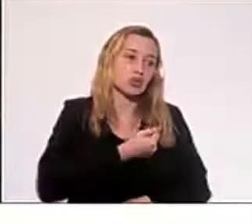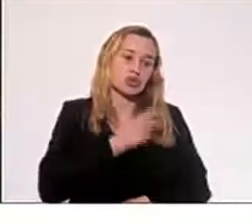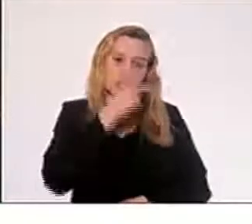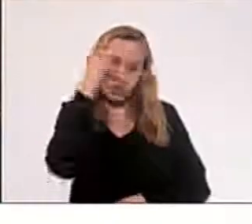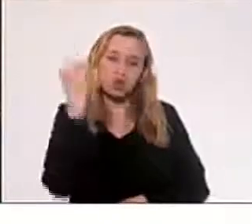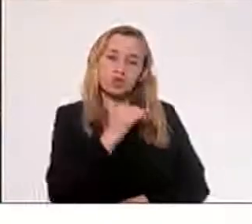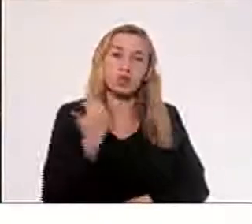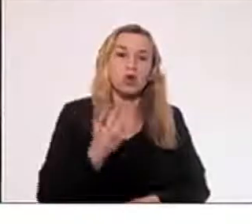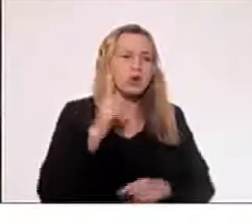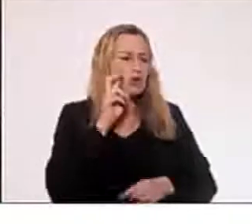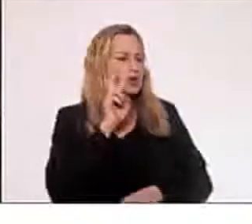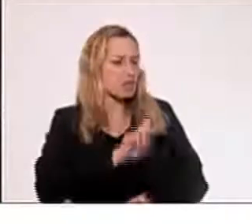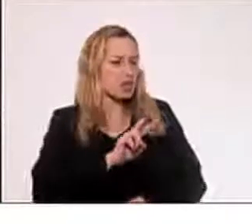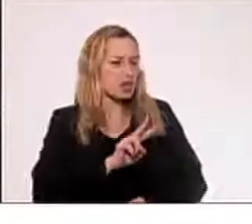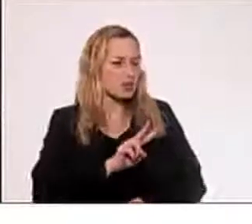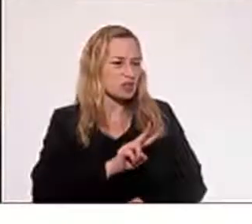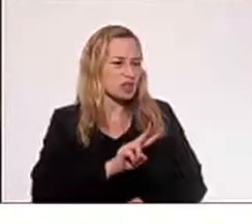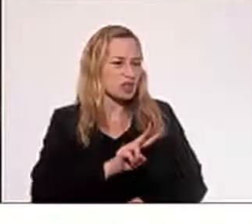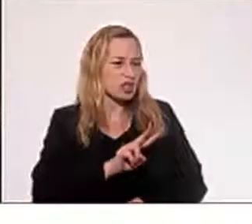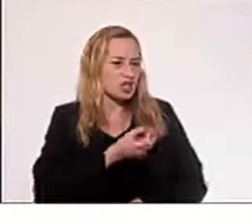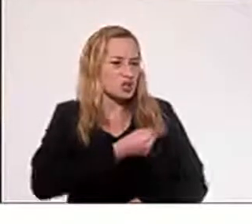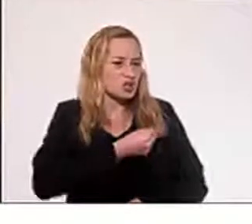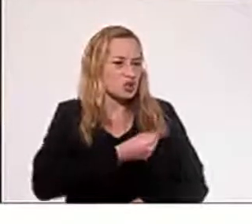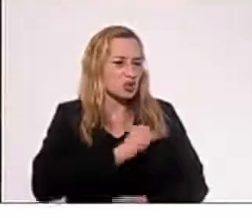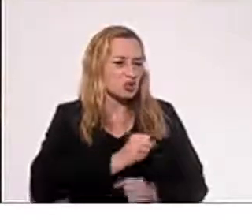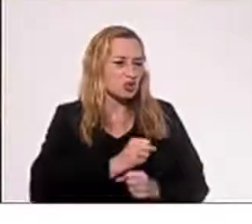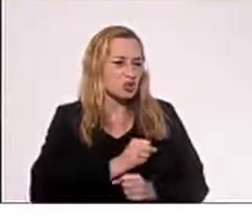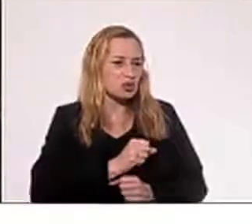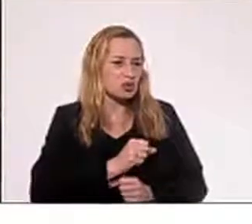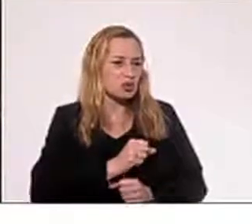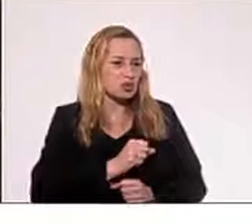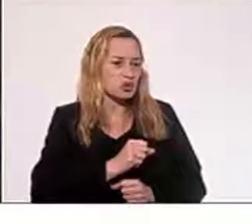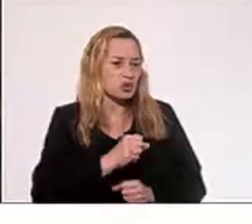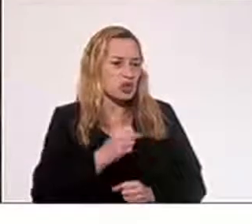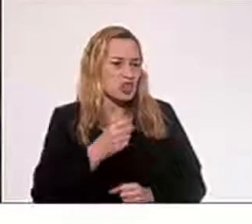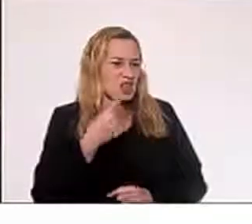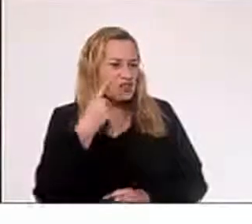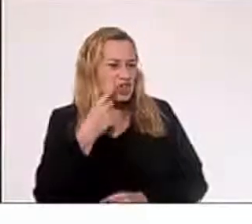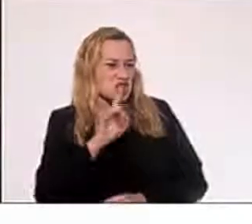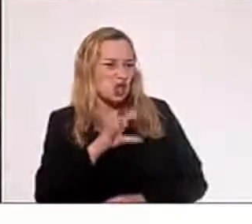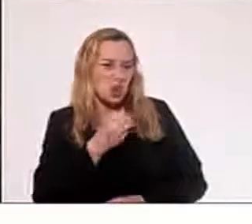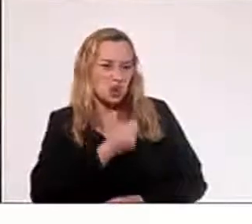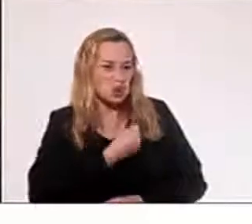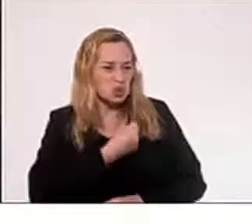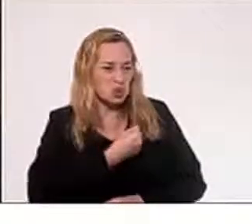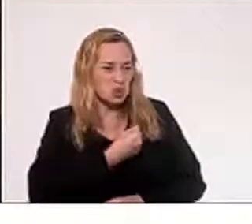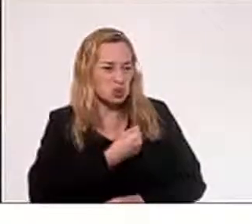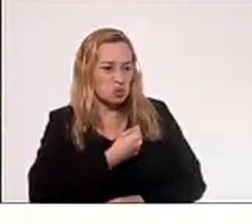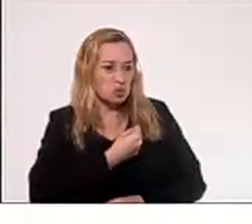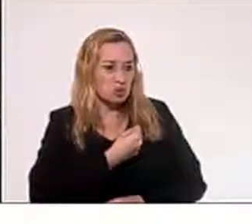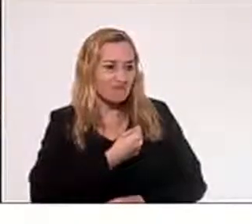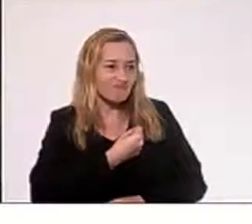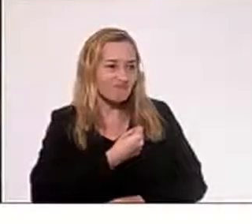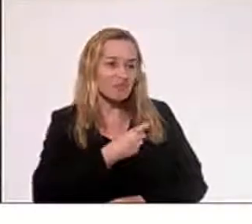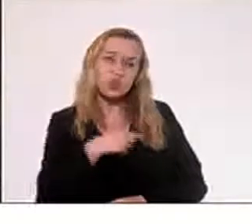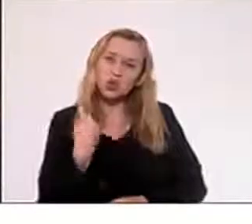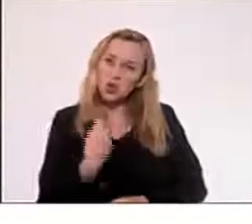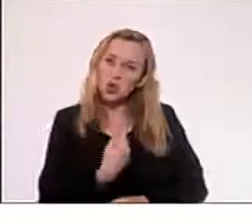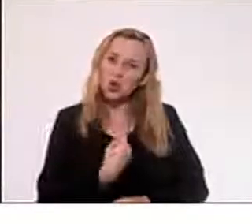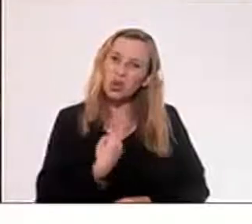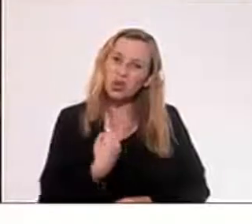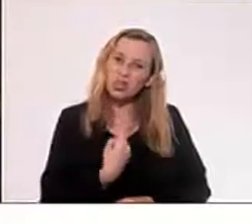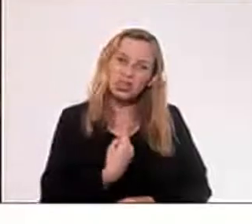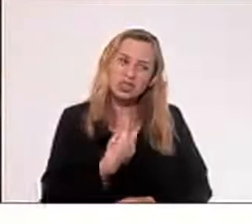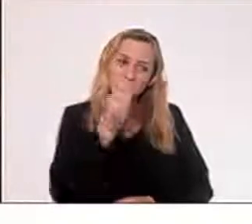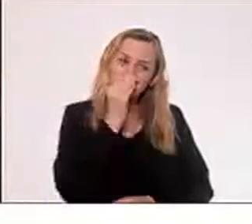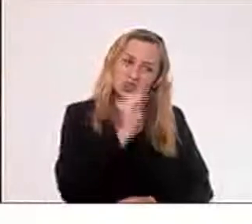a gente olha esses dados frios e a gente só vê como número, a gente está negligenciando necessariamente a